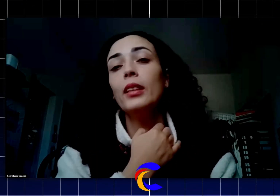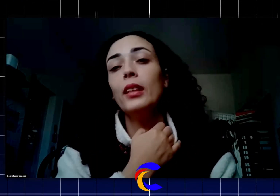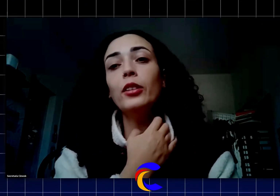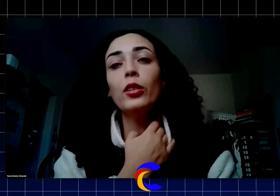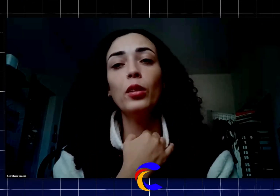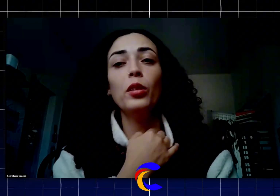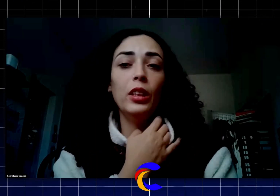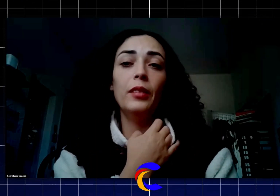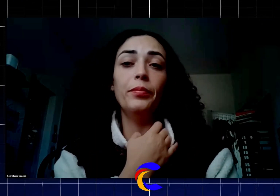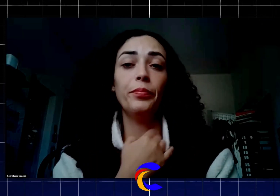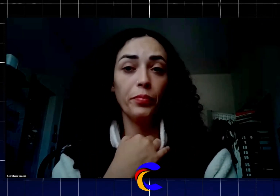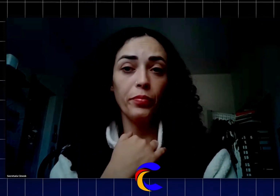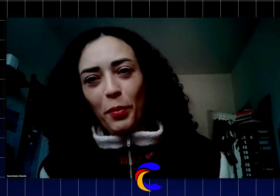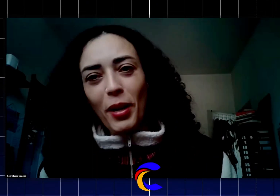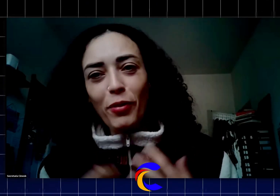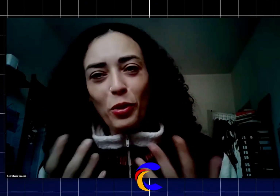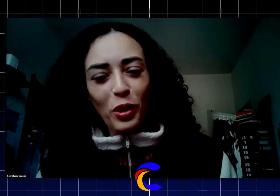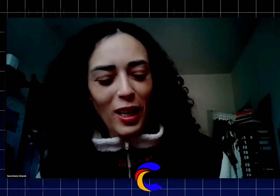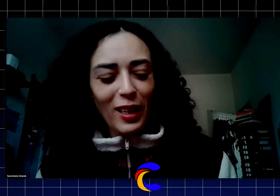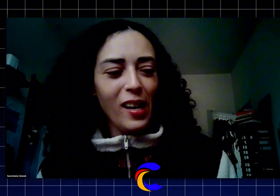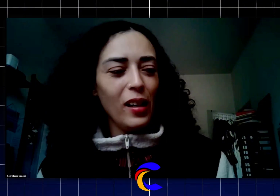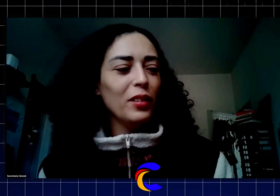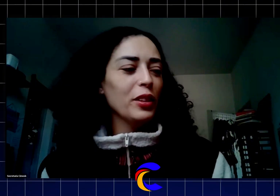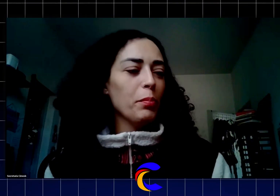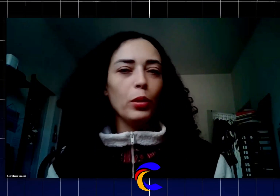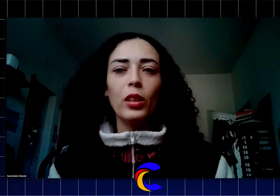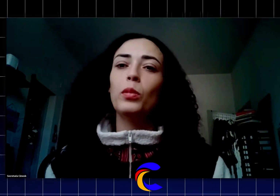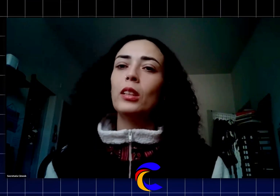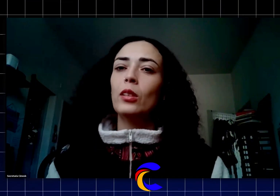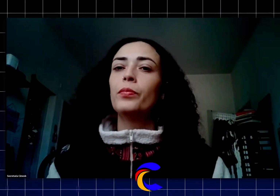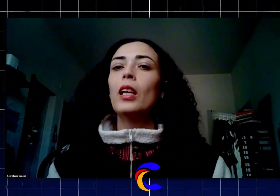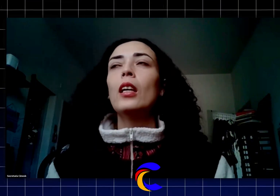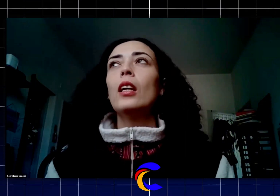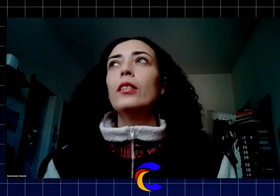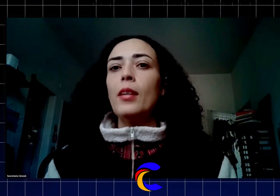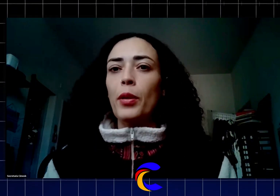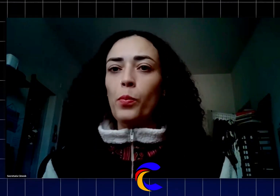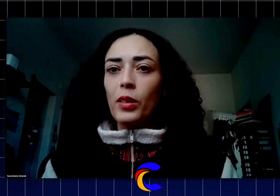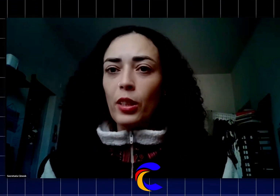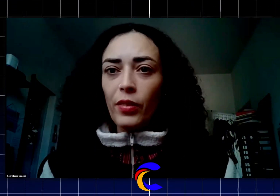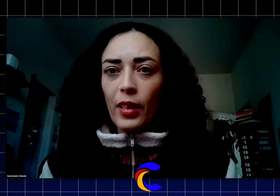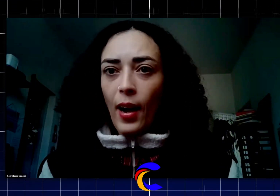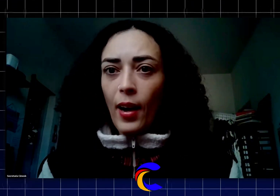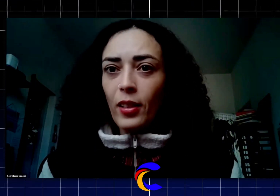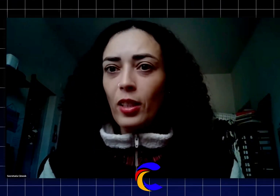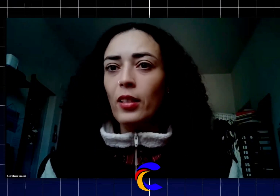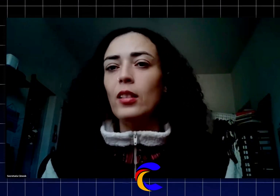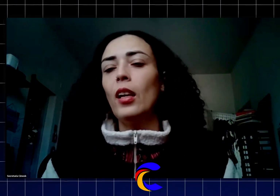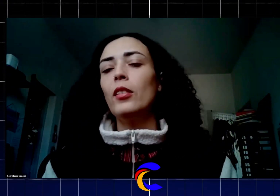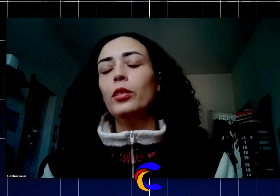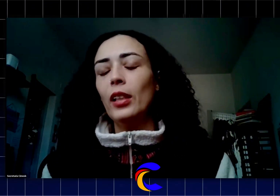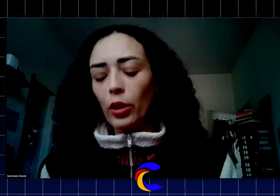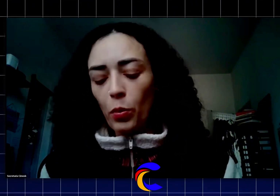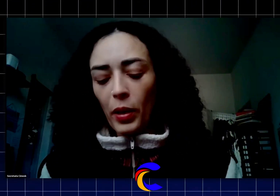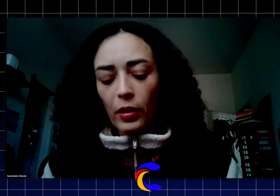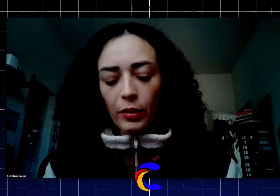a famosa datilologia. Eu também vou sugerir na nossa pós-graduação sempre algumas atividades, e